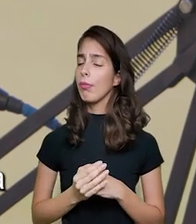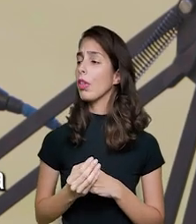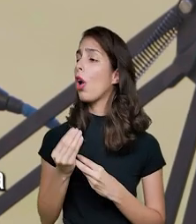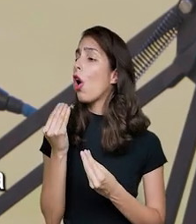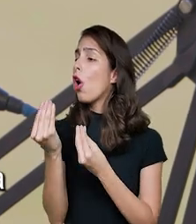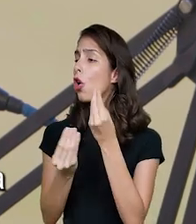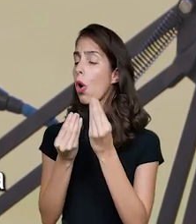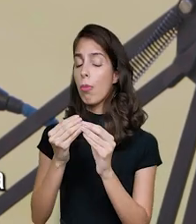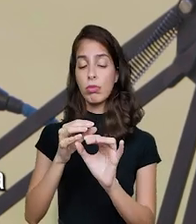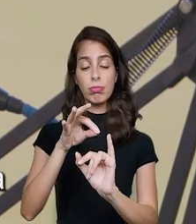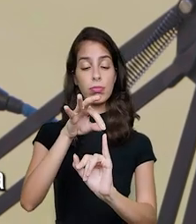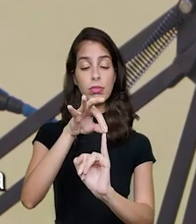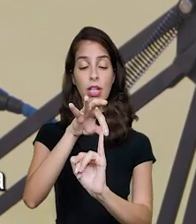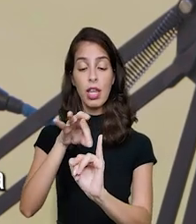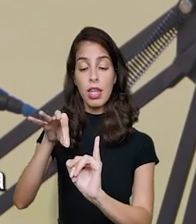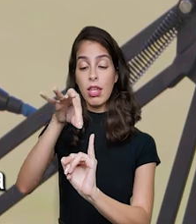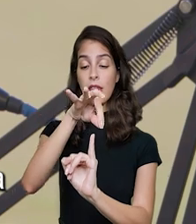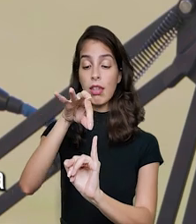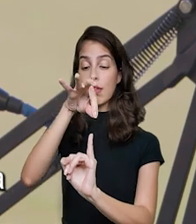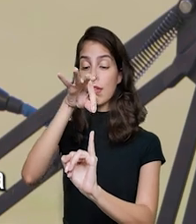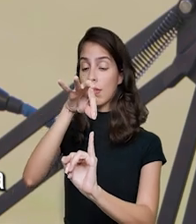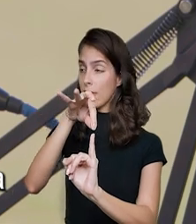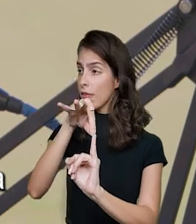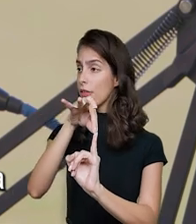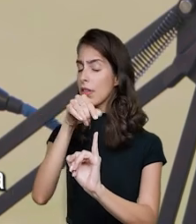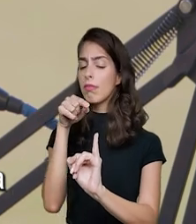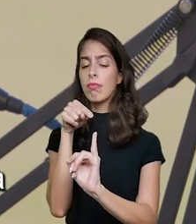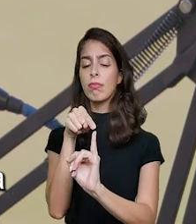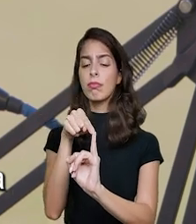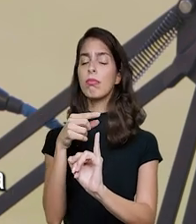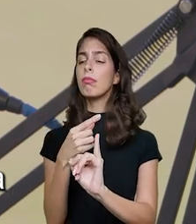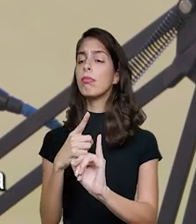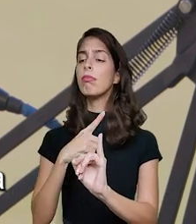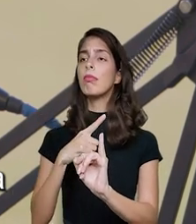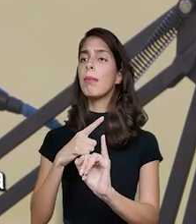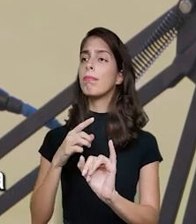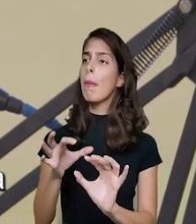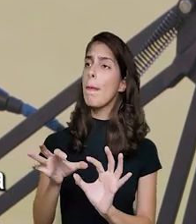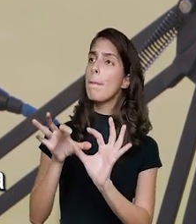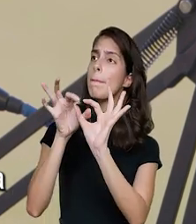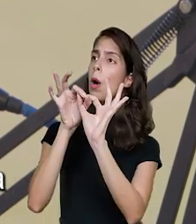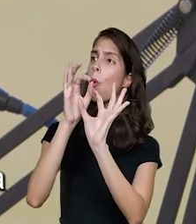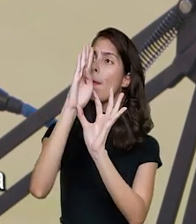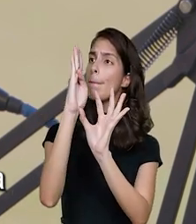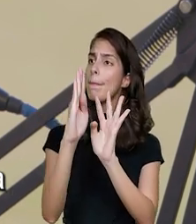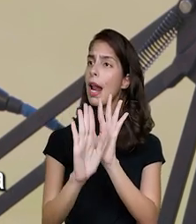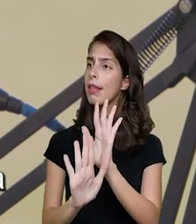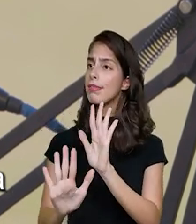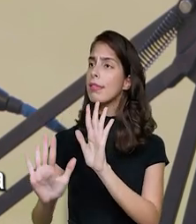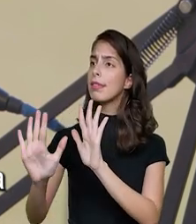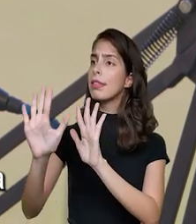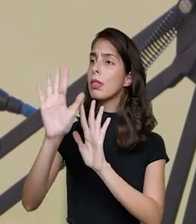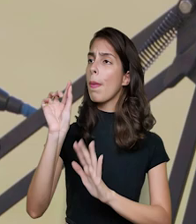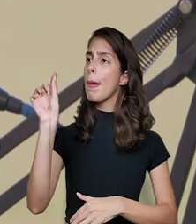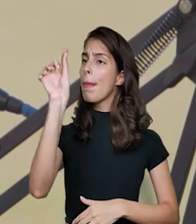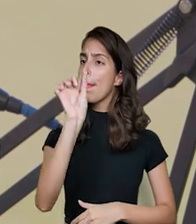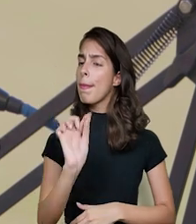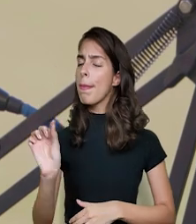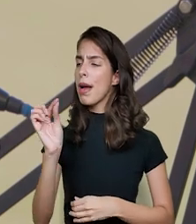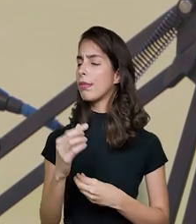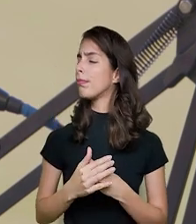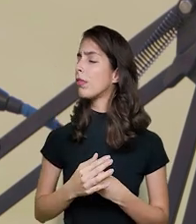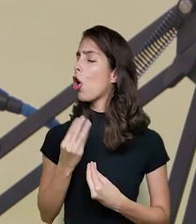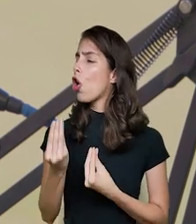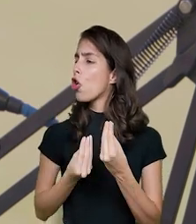Qual é a relação que o wifs né Espírito Santo tem com o resto do Brasil como h a gente se comunica e se